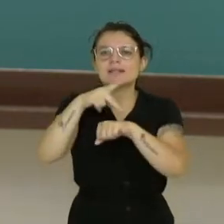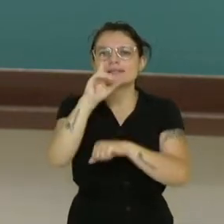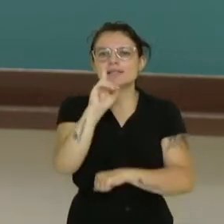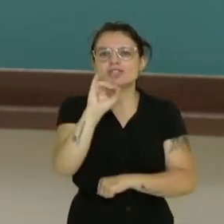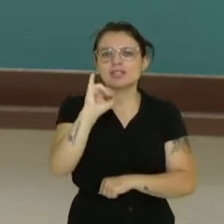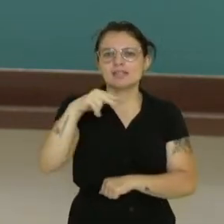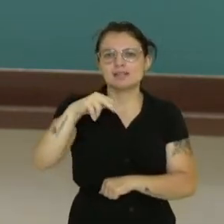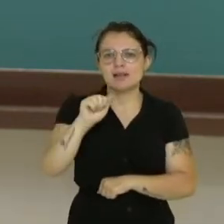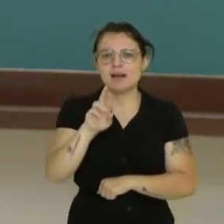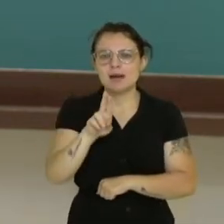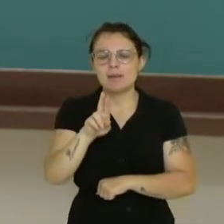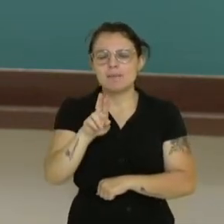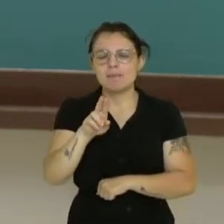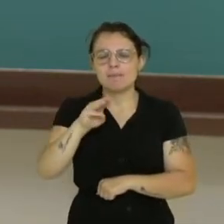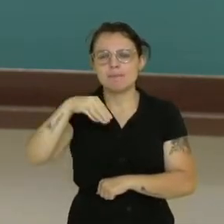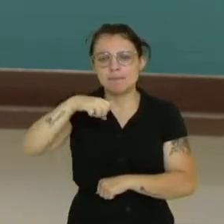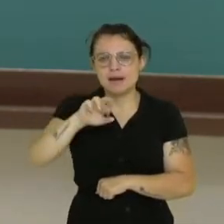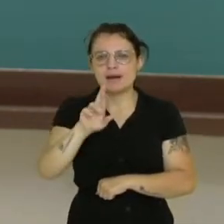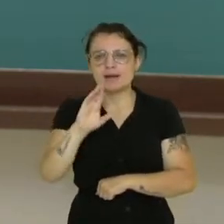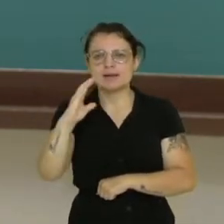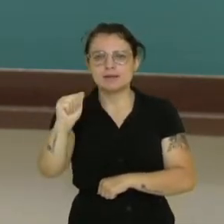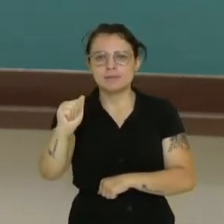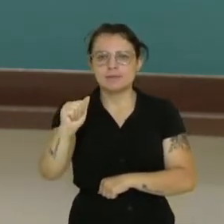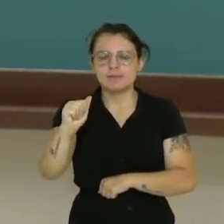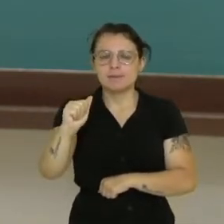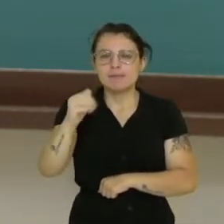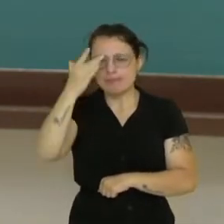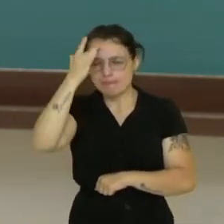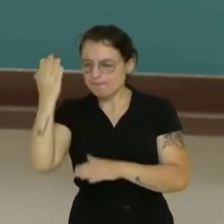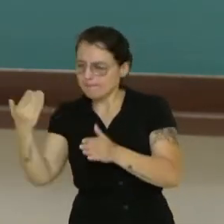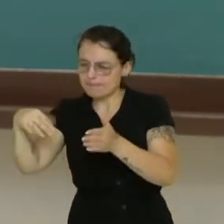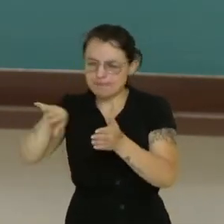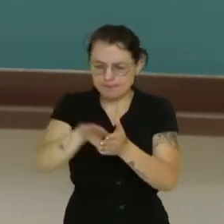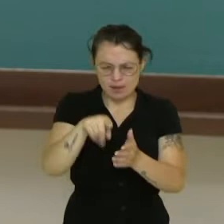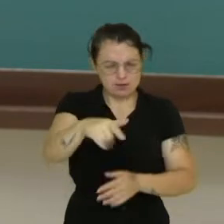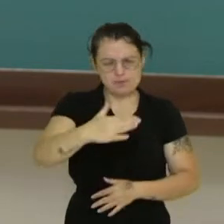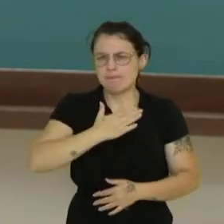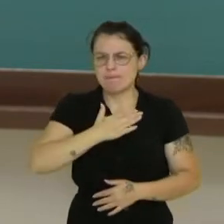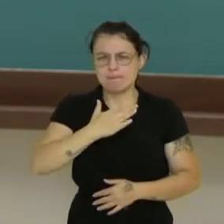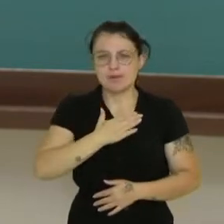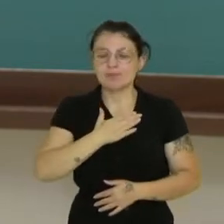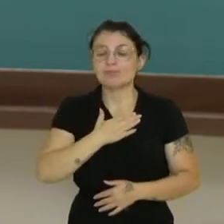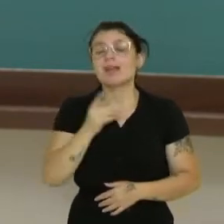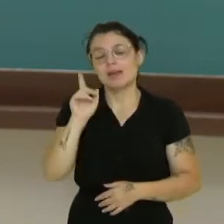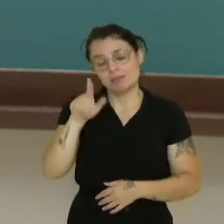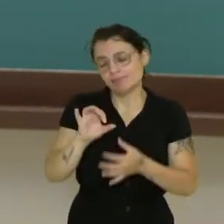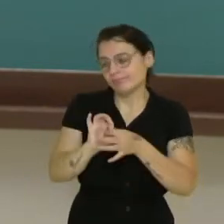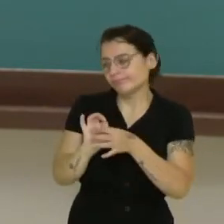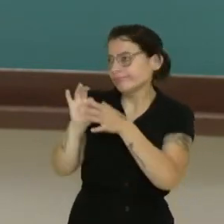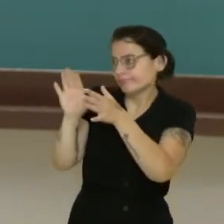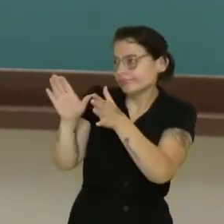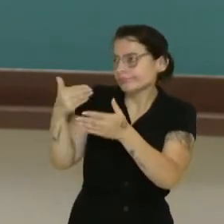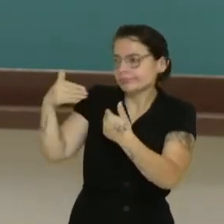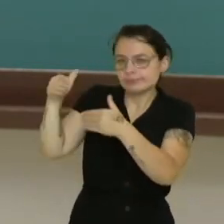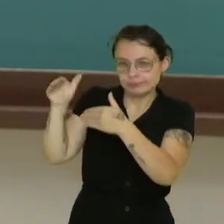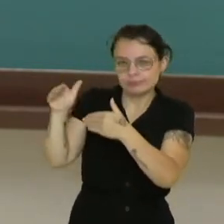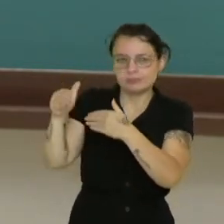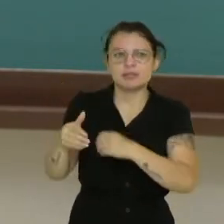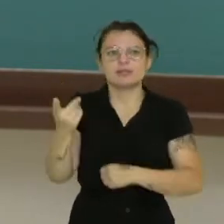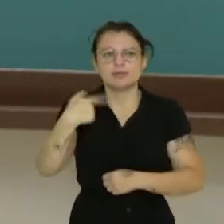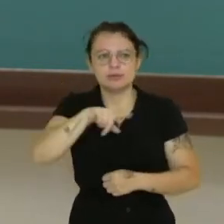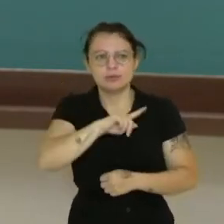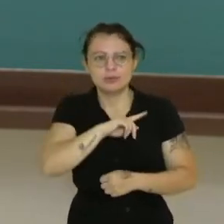lá, eles acharam que aquela terra seria deles, e é deles até hoje, na verdade. Então nós estudamos